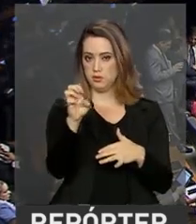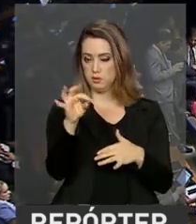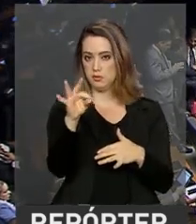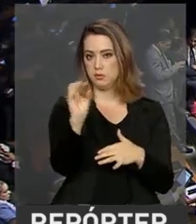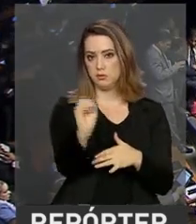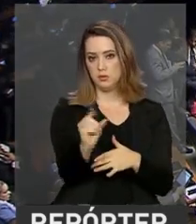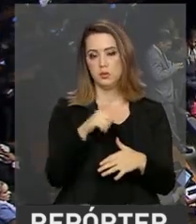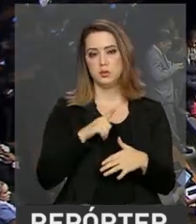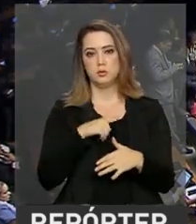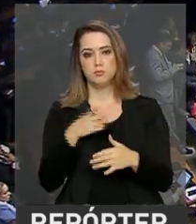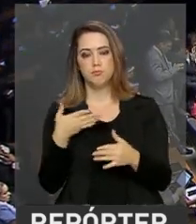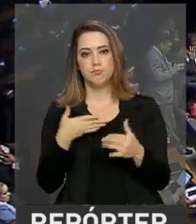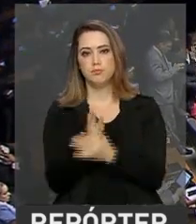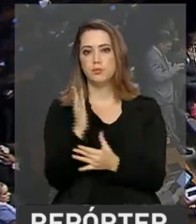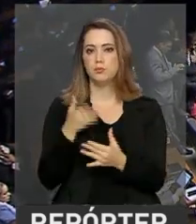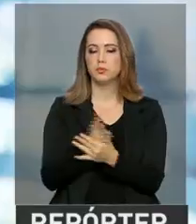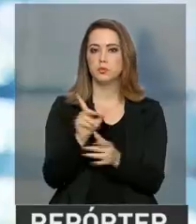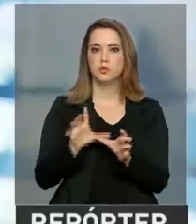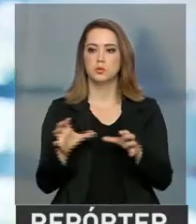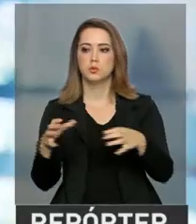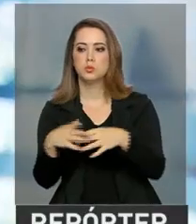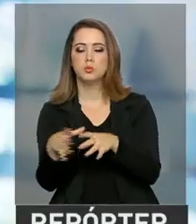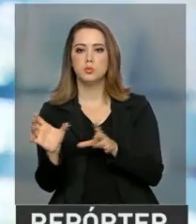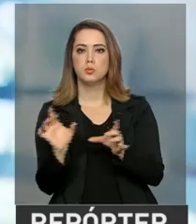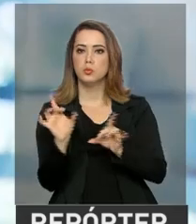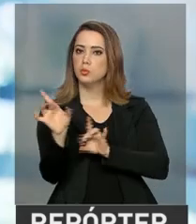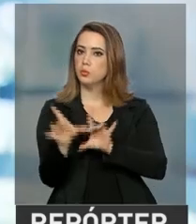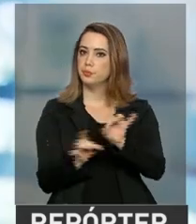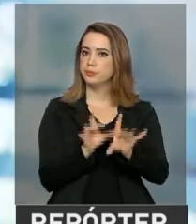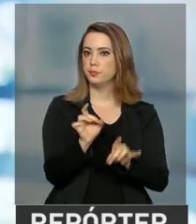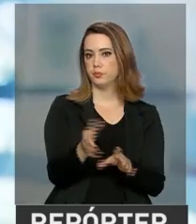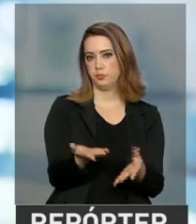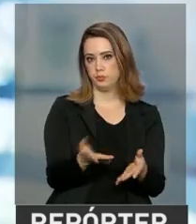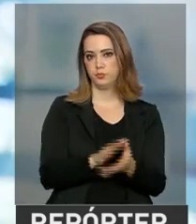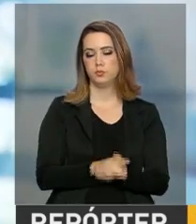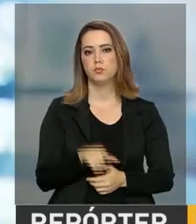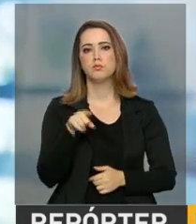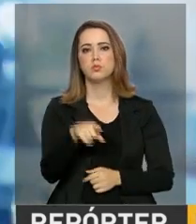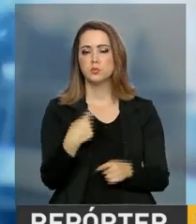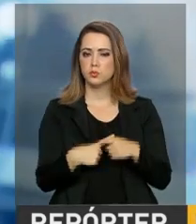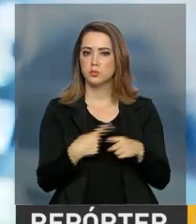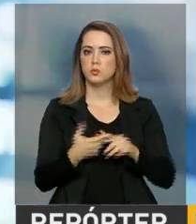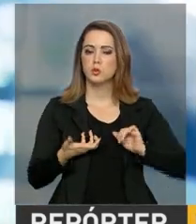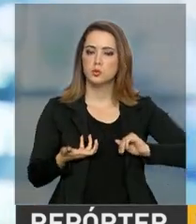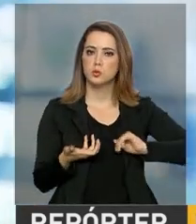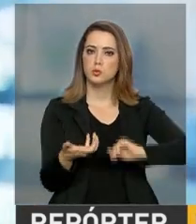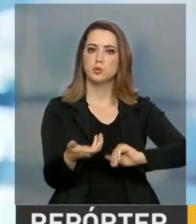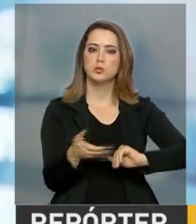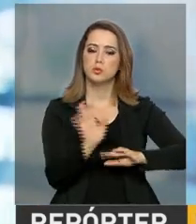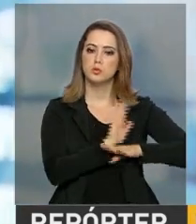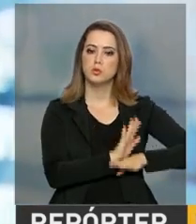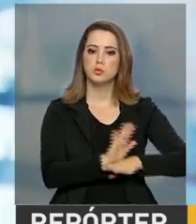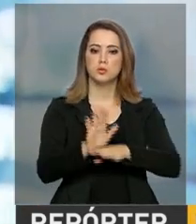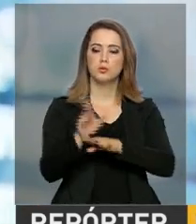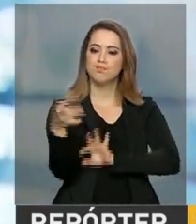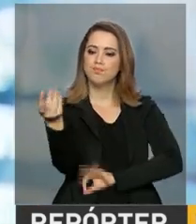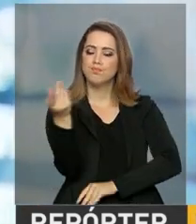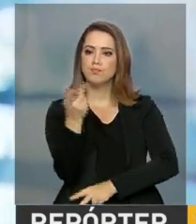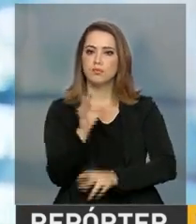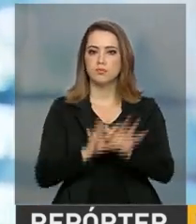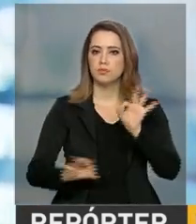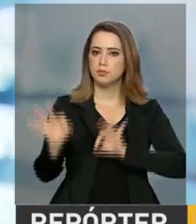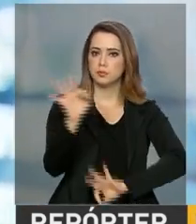ser analisada em comissão especial. Por certo, o Congresso Nacional trará contribuições para aperfeiçoar